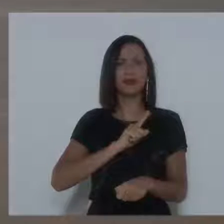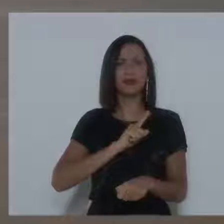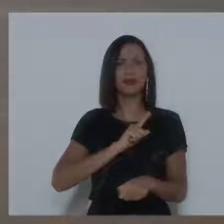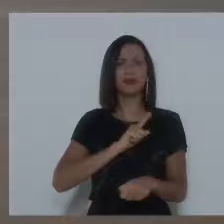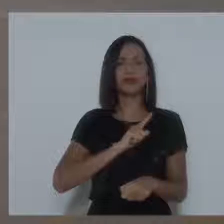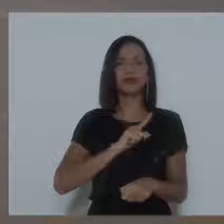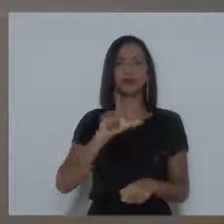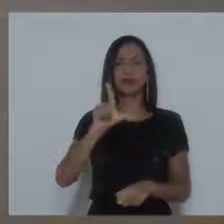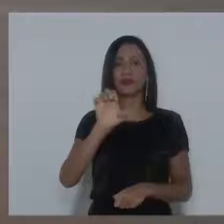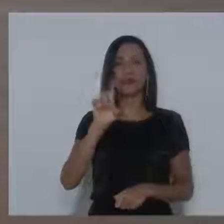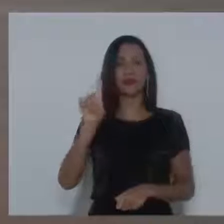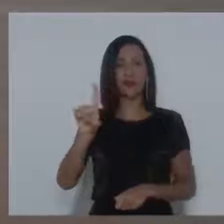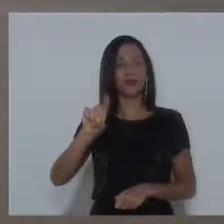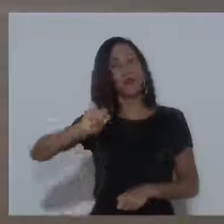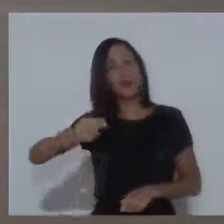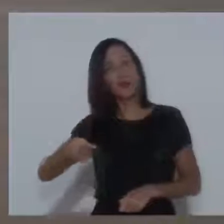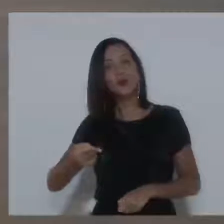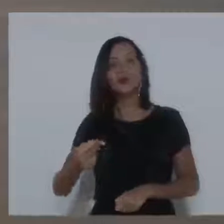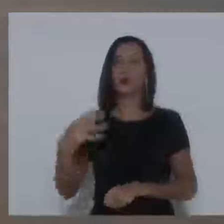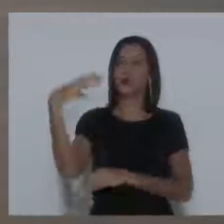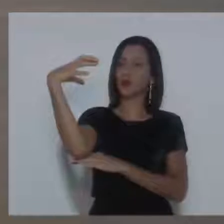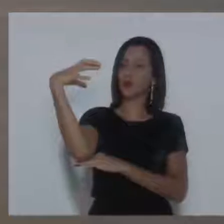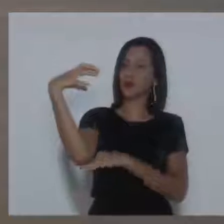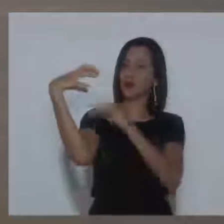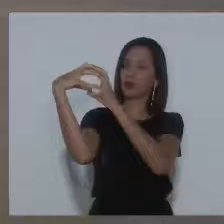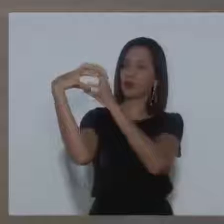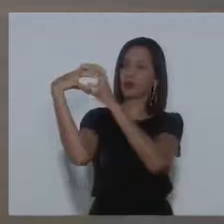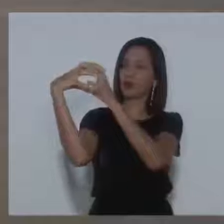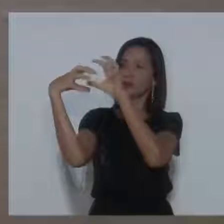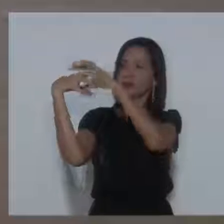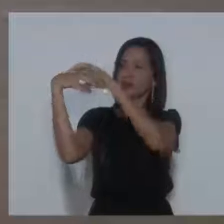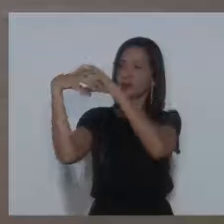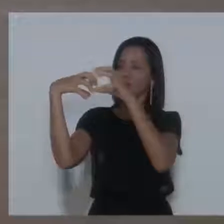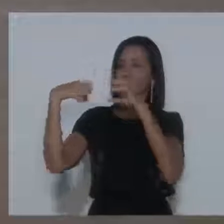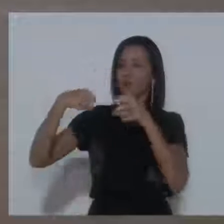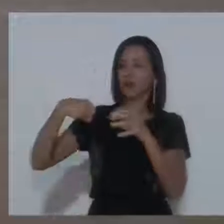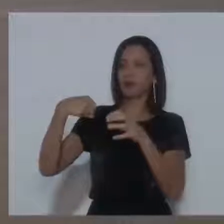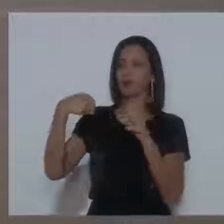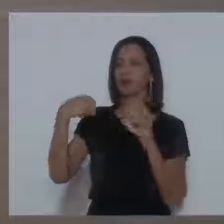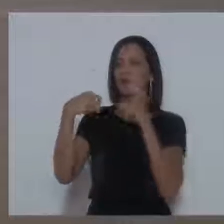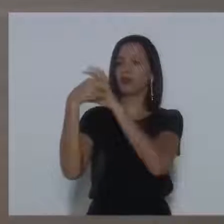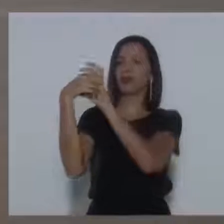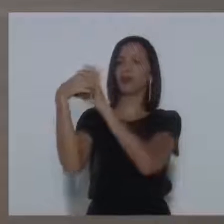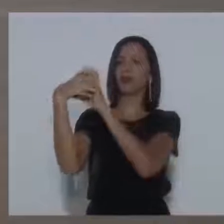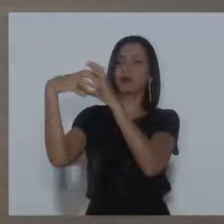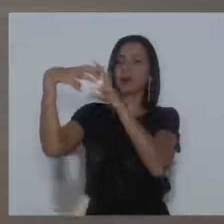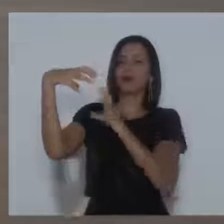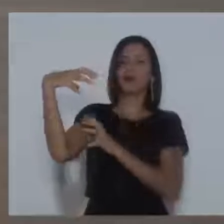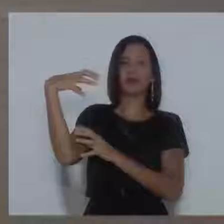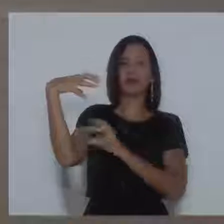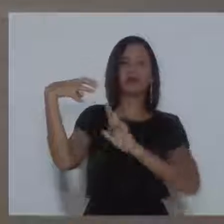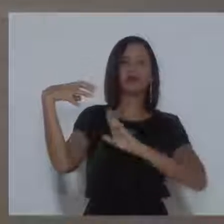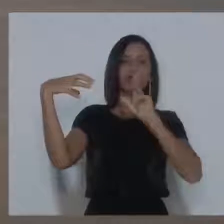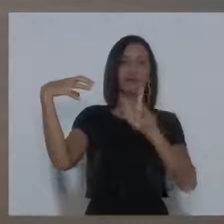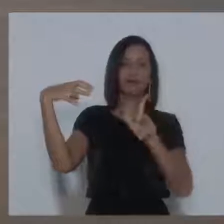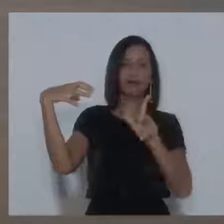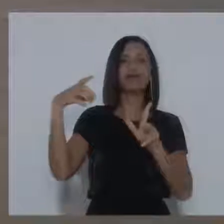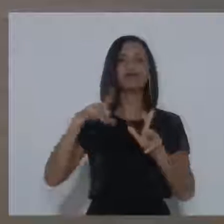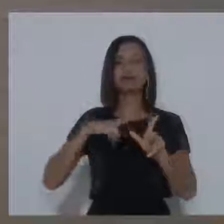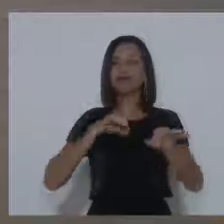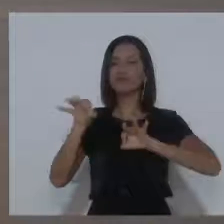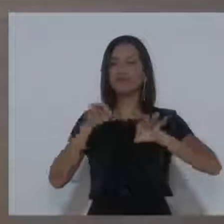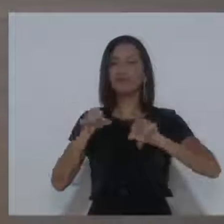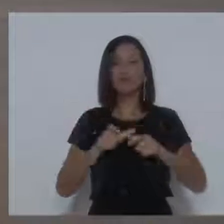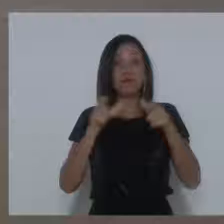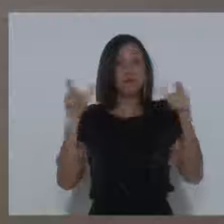LED, ou trocar a luminária, ou fazer um projeto maior para fazer isso